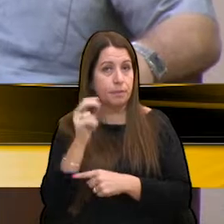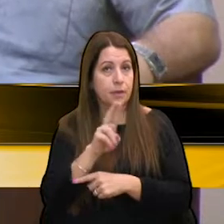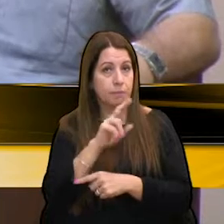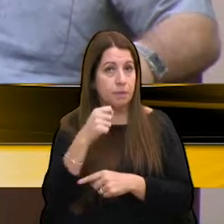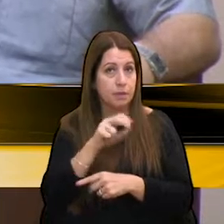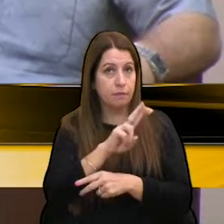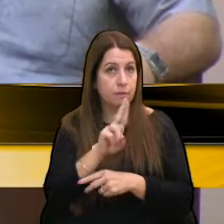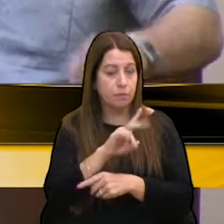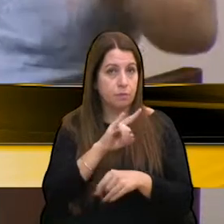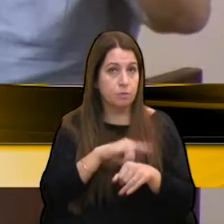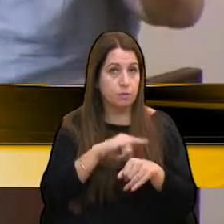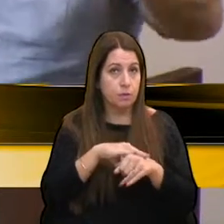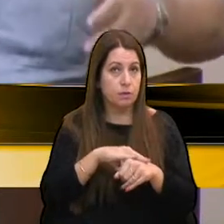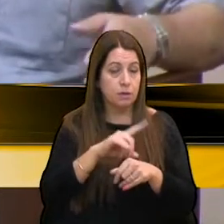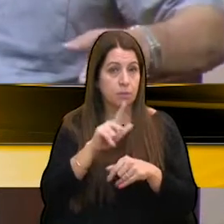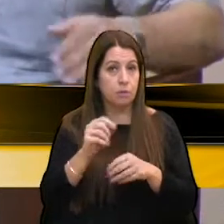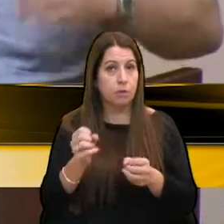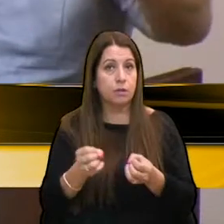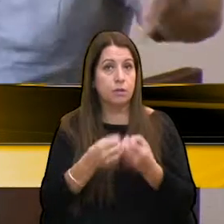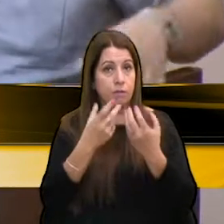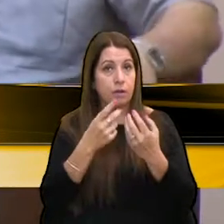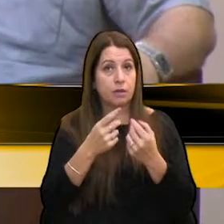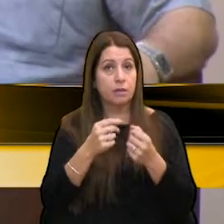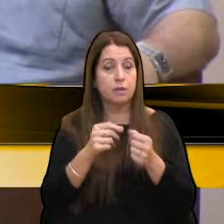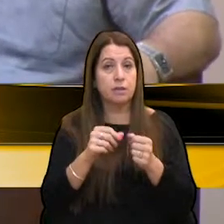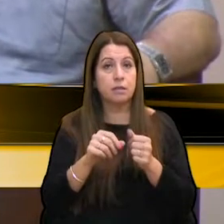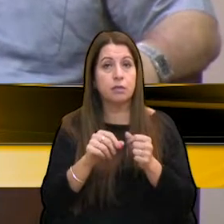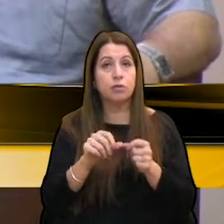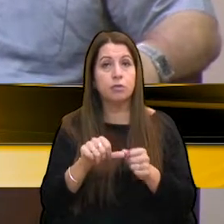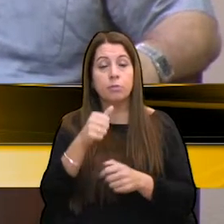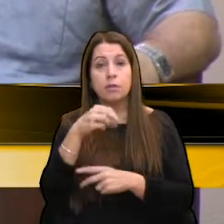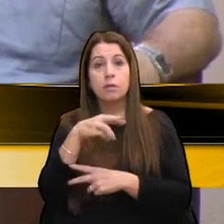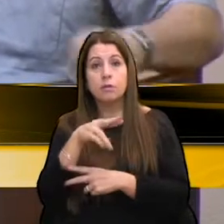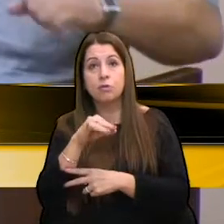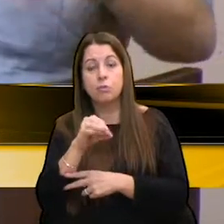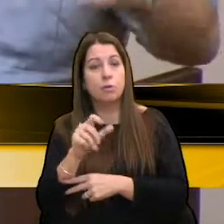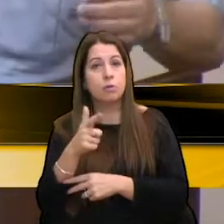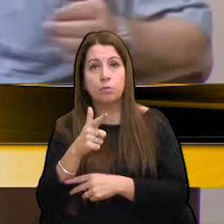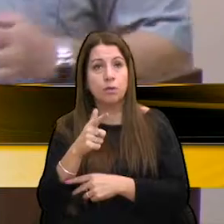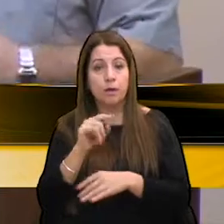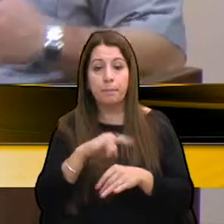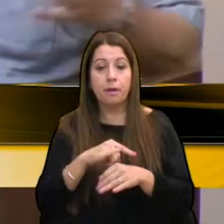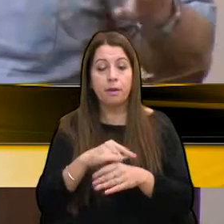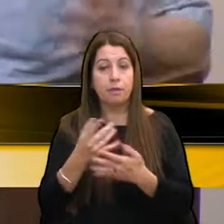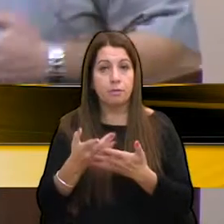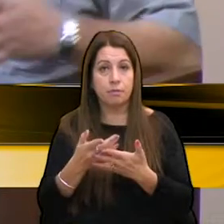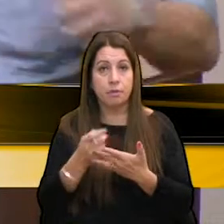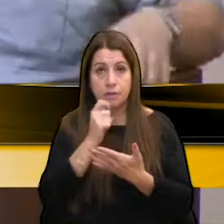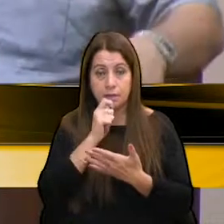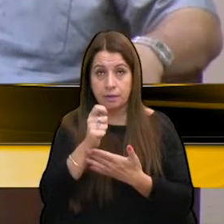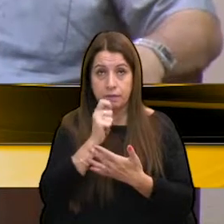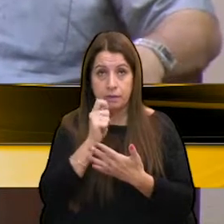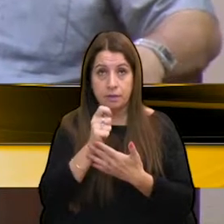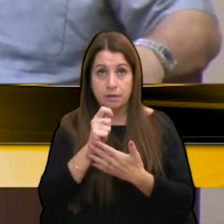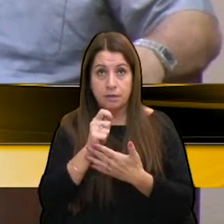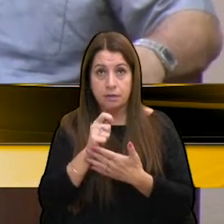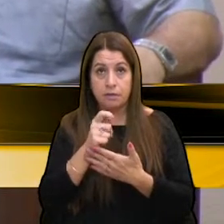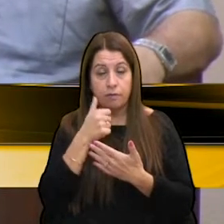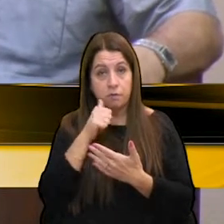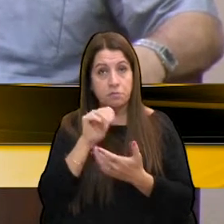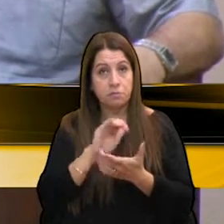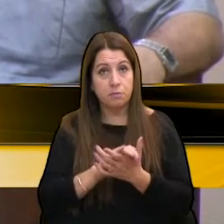químicos. Quando eu passei lá, depois da festa do 1º de maio, fui ver que não tem os banheiros químicos. Uma coisa que as entrevistas que foi dada pela